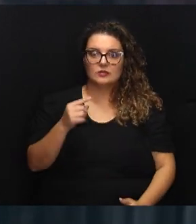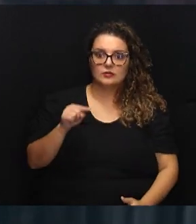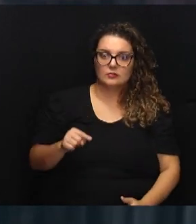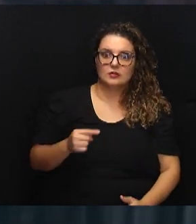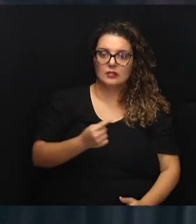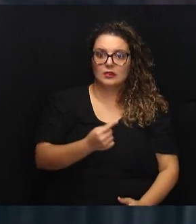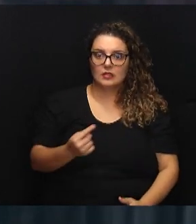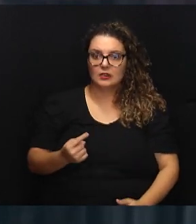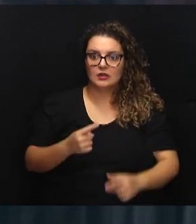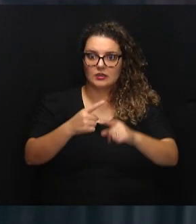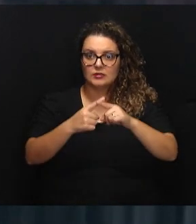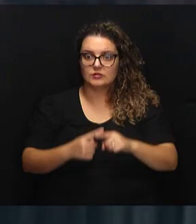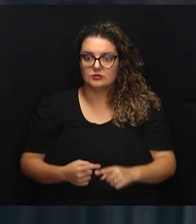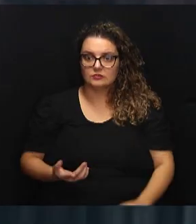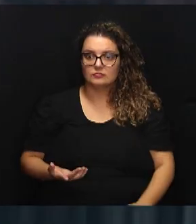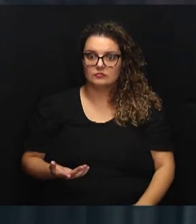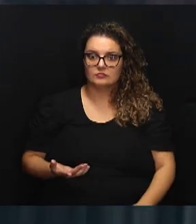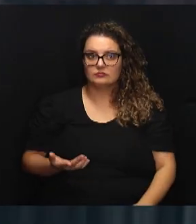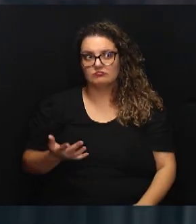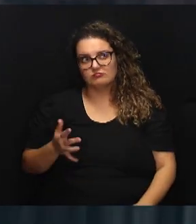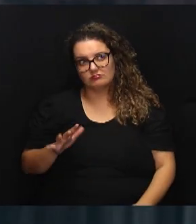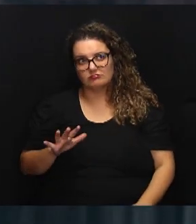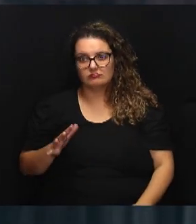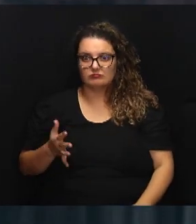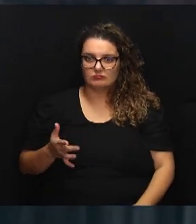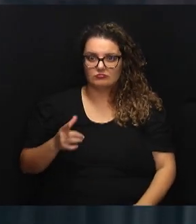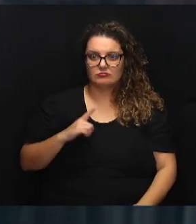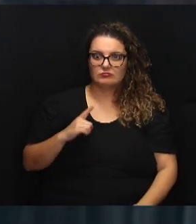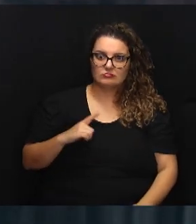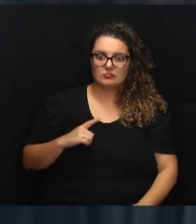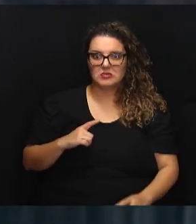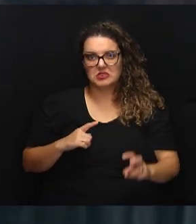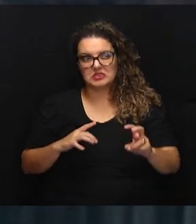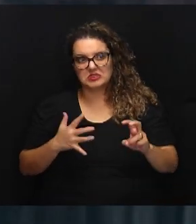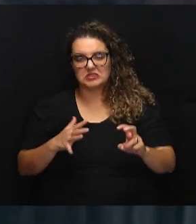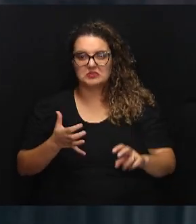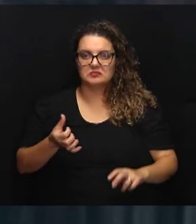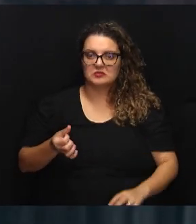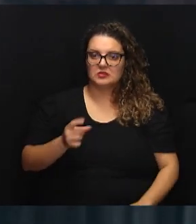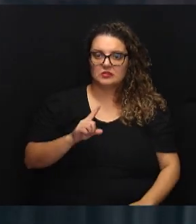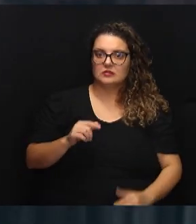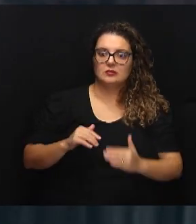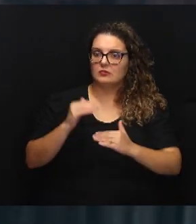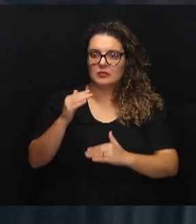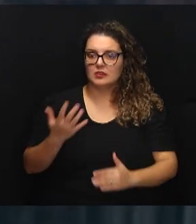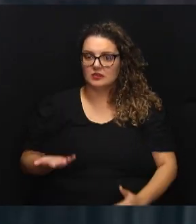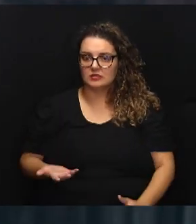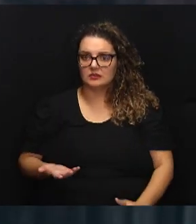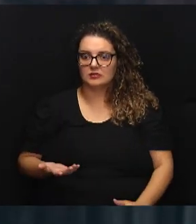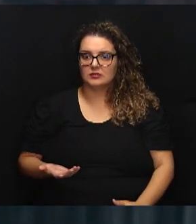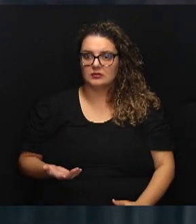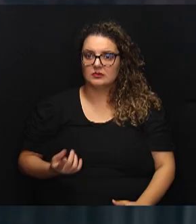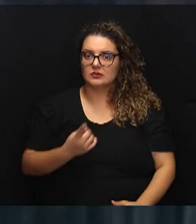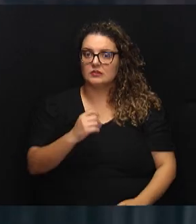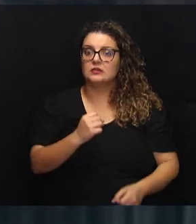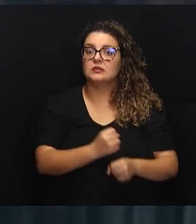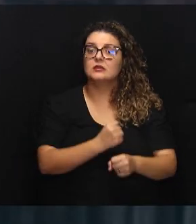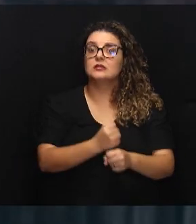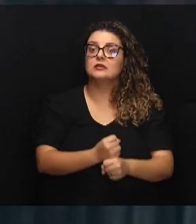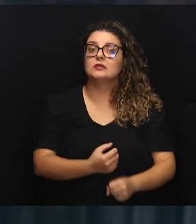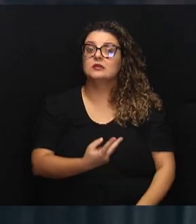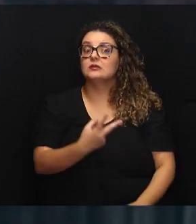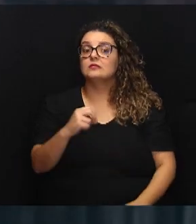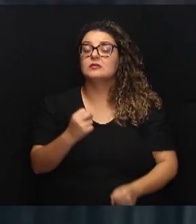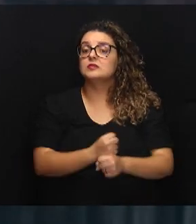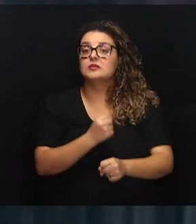jogo. Pa Tem jogo que tem 5, 6, mas não passa disso. E daqui 10 anos? Daqui 20